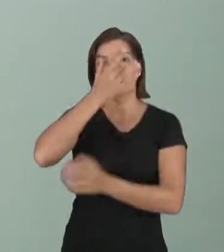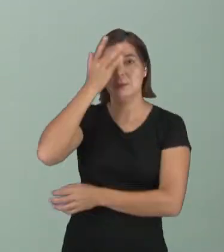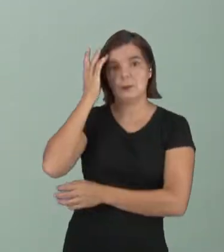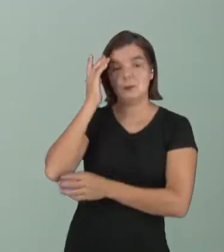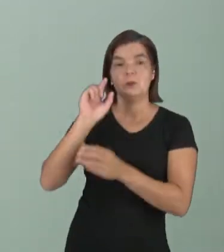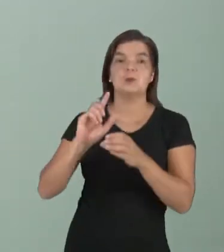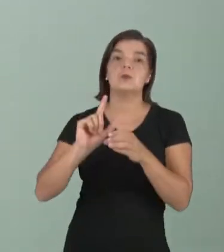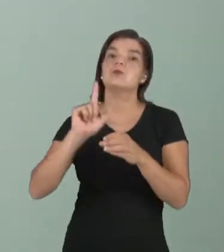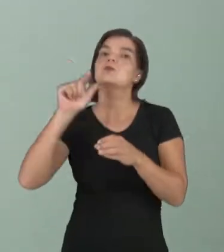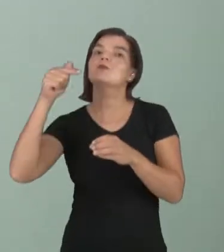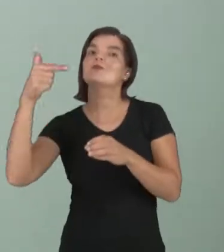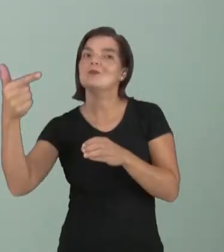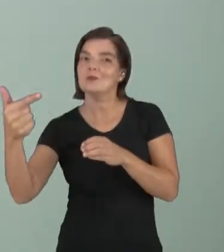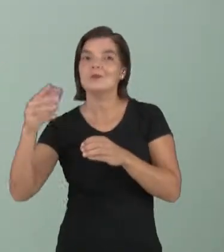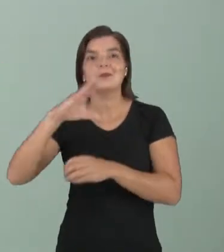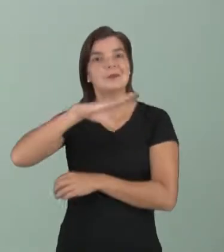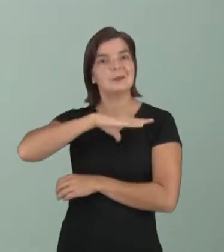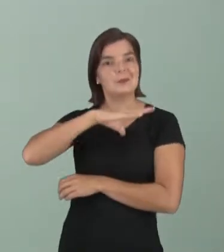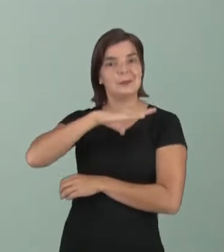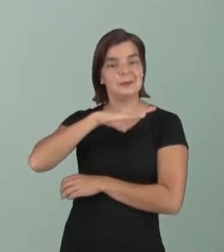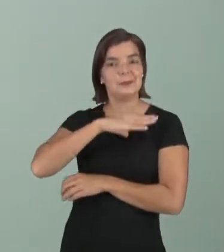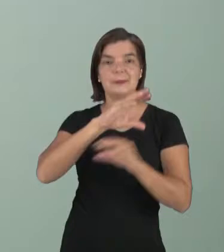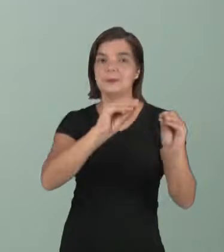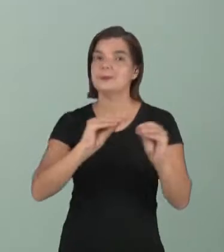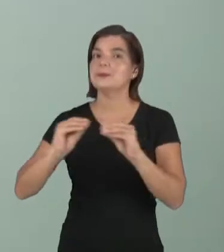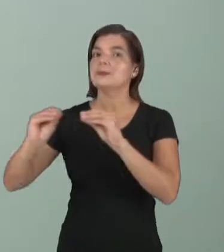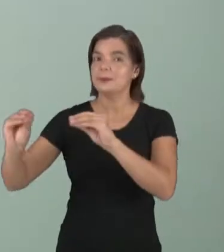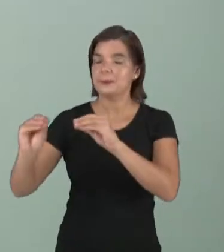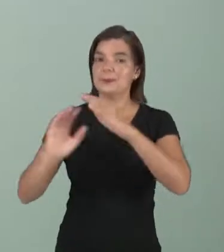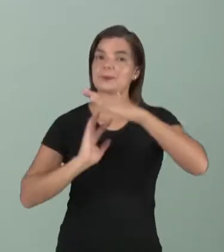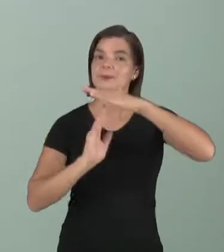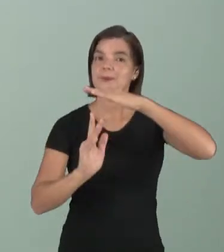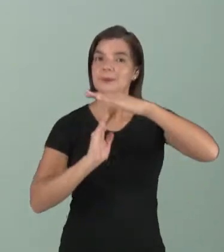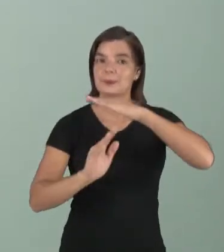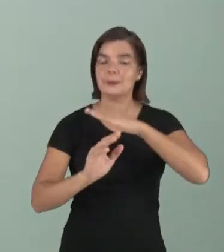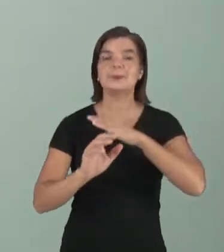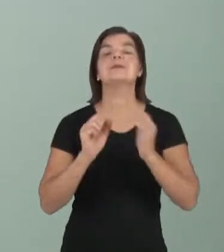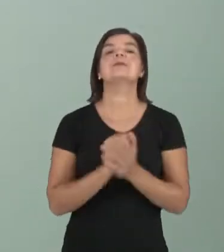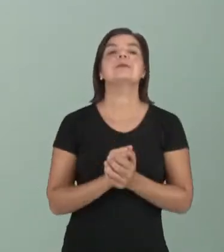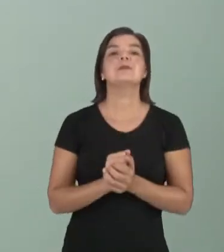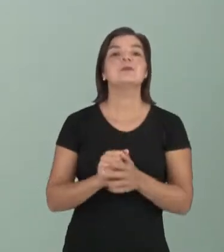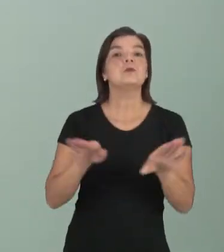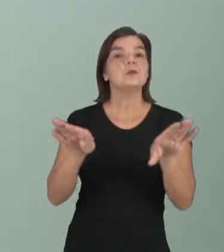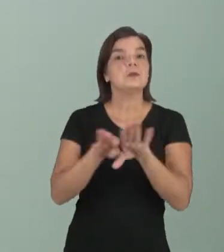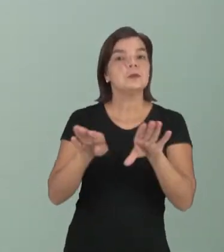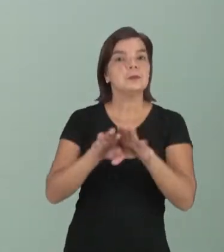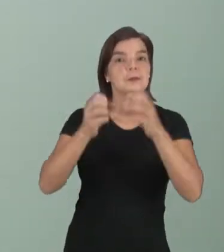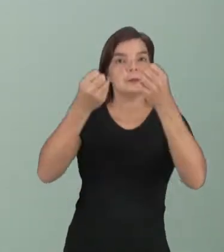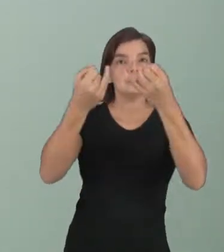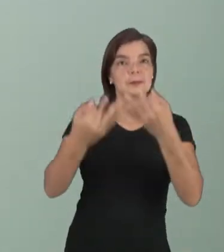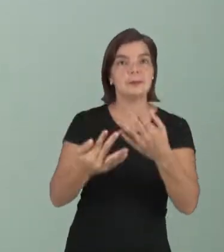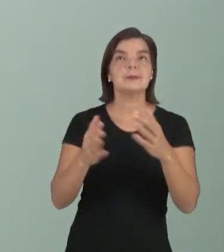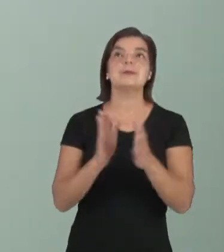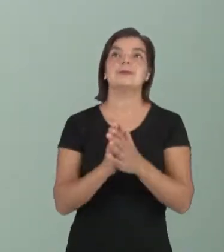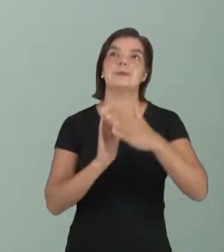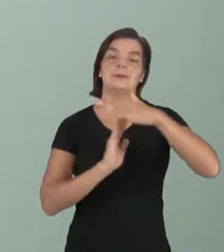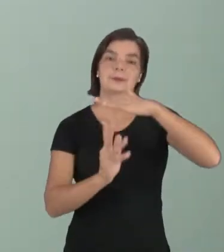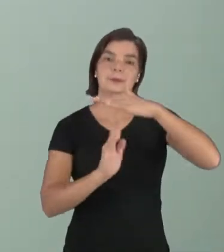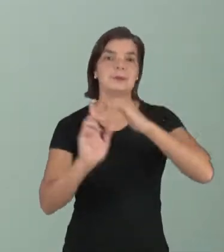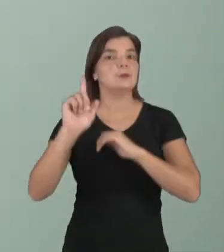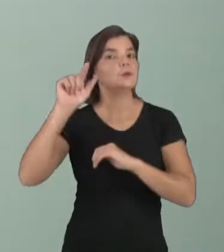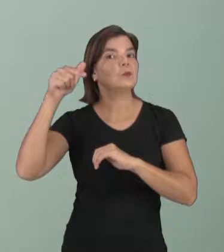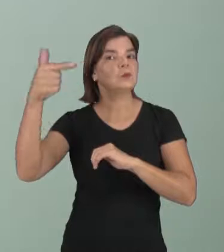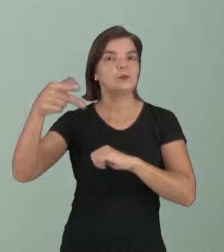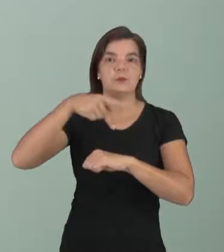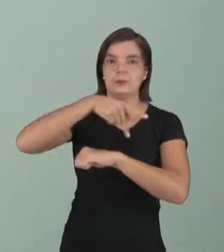pessoas saem do campo para a cidade, nós estamos falando do tipo de migração êxodo rural. Se nós estamos falando da migração